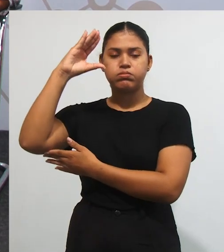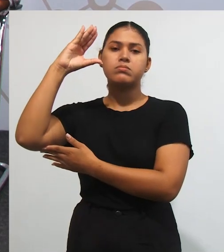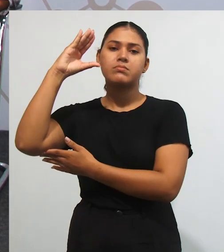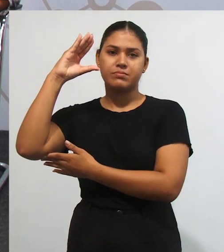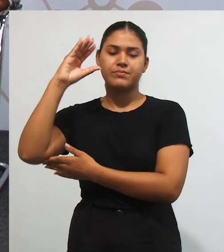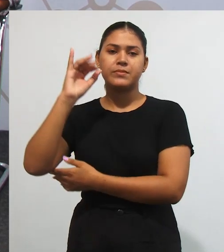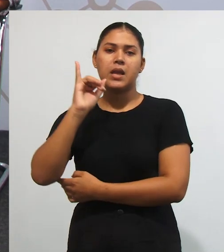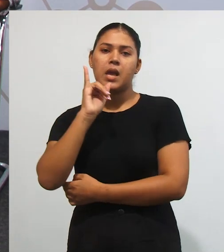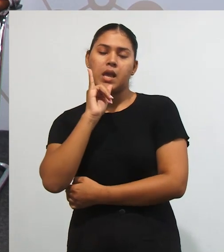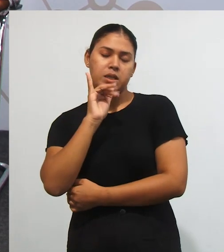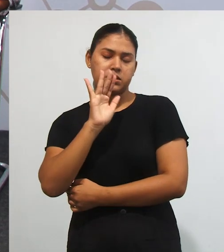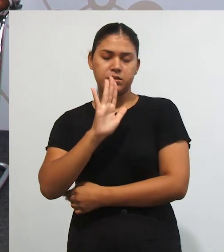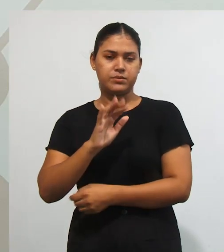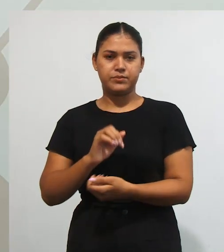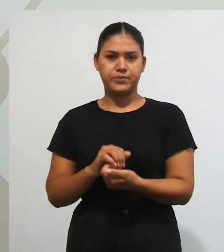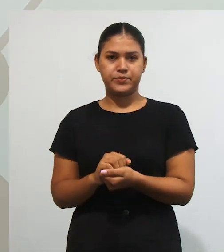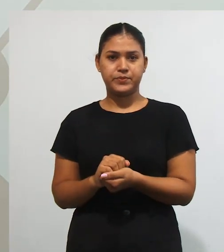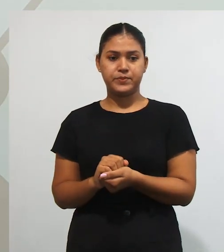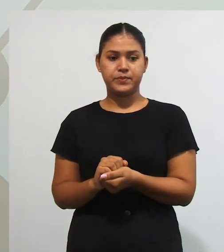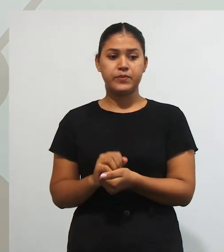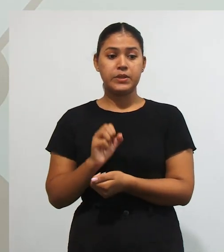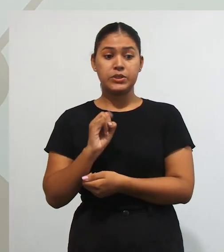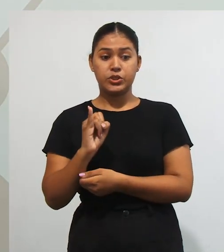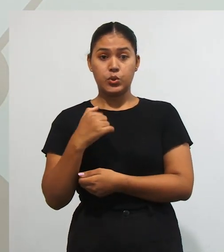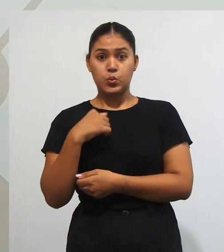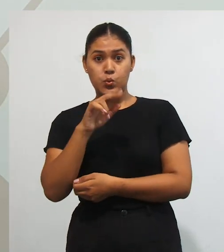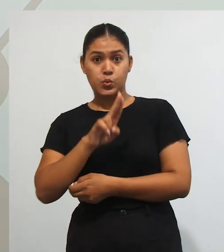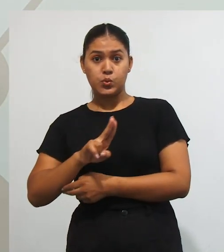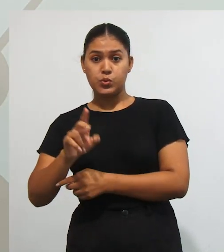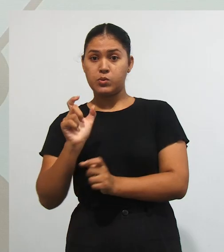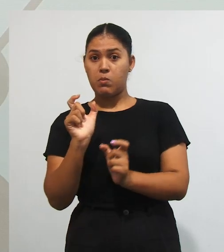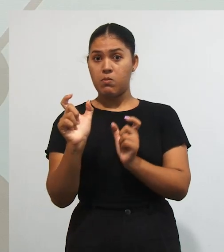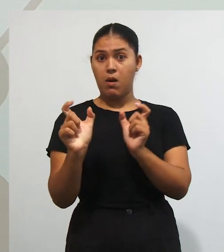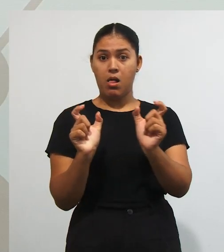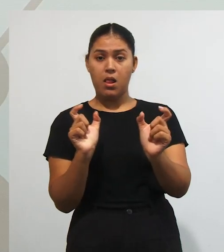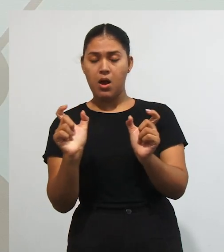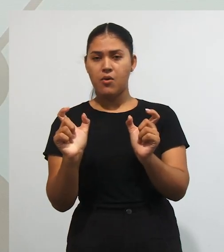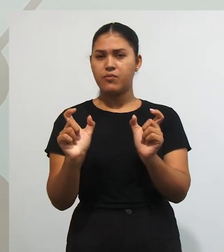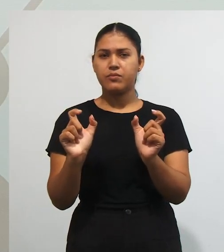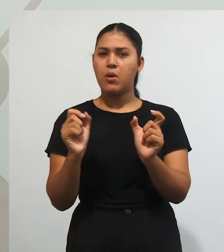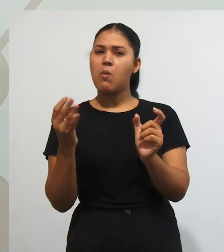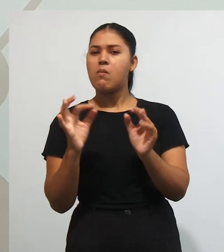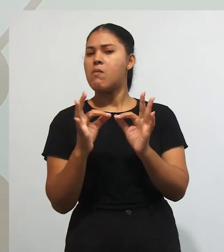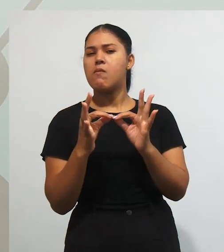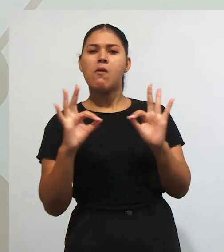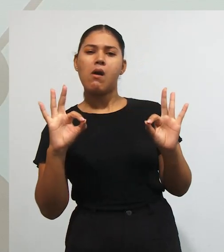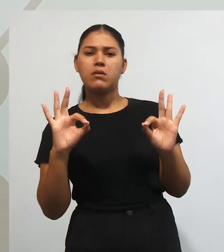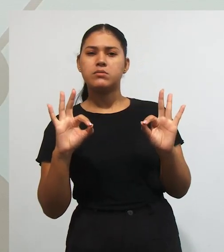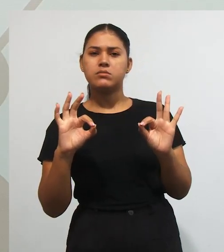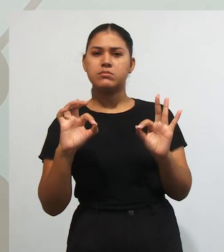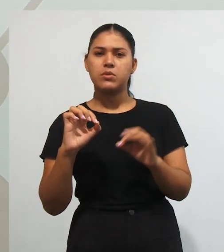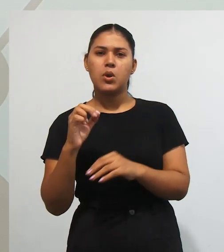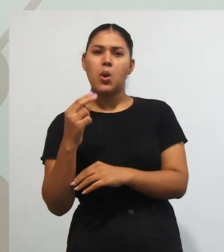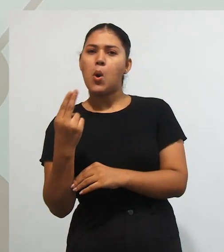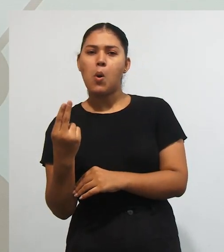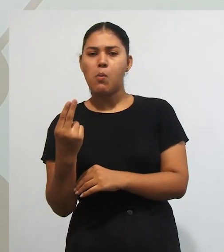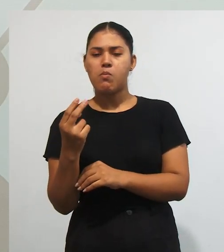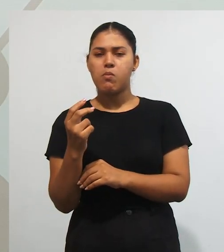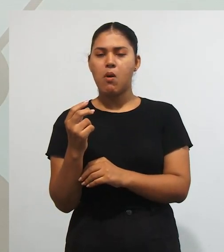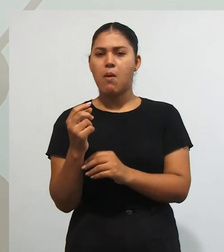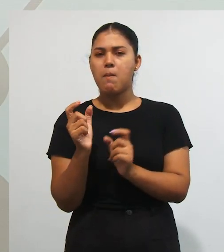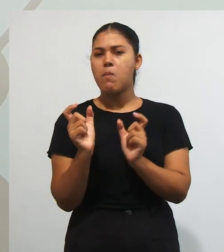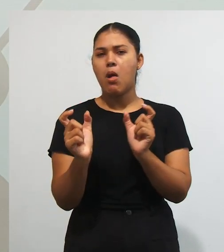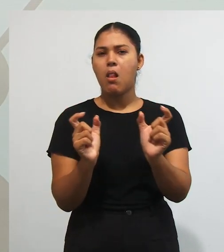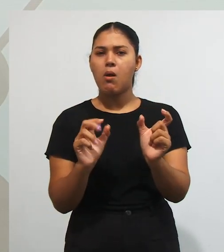um exemplo. Se eu uso determinada palavra, essa expressão, ou esse modo,